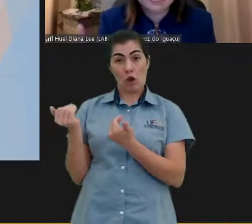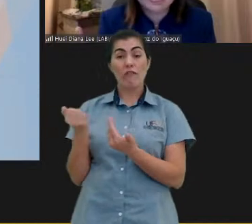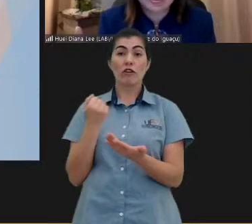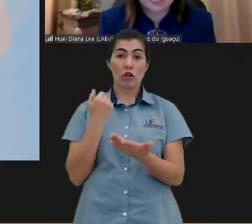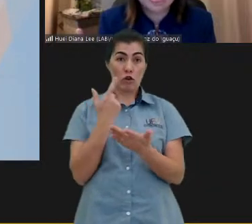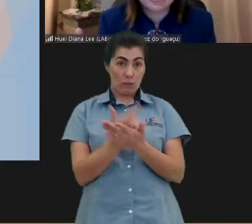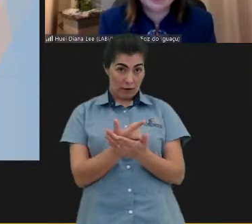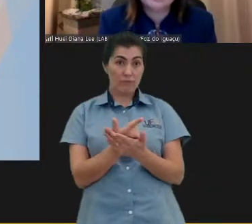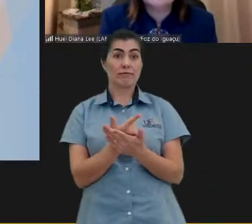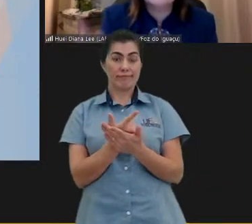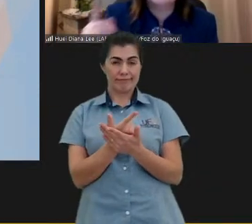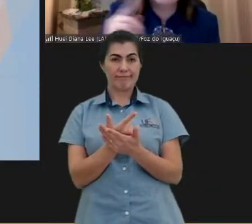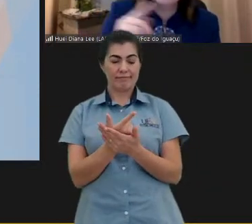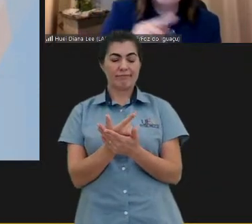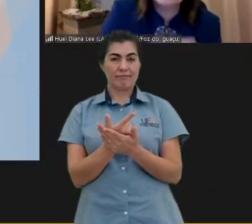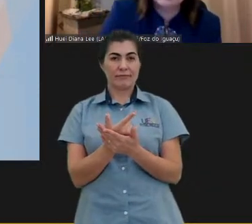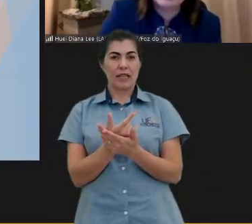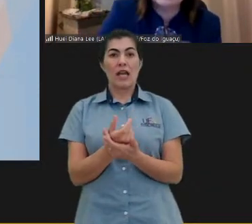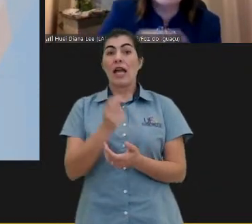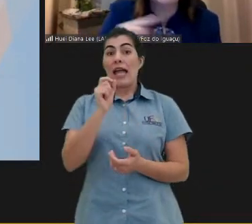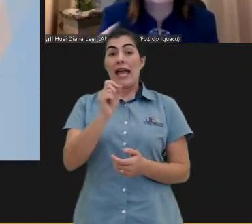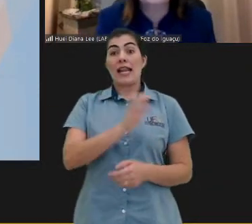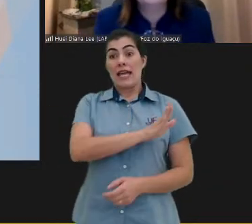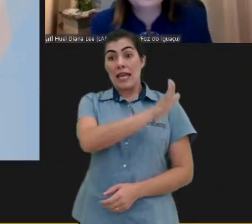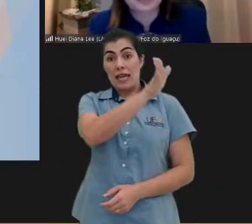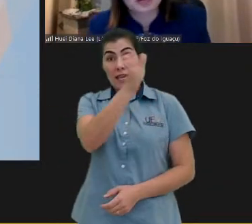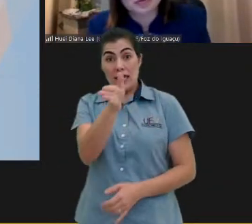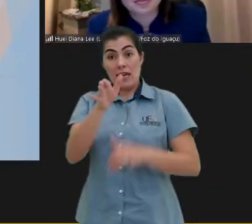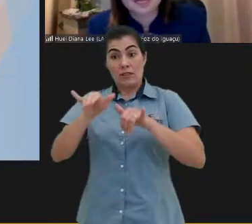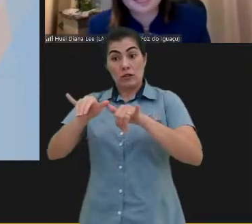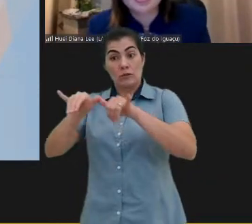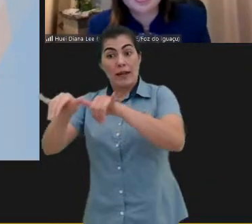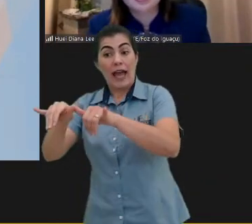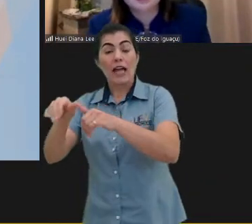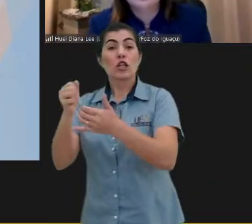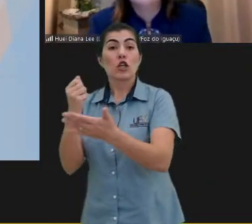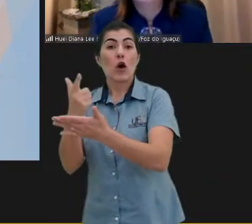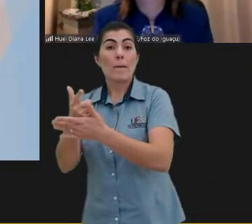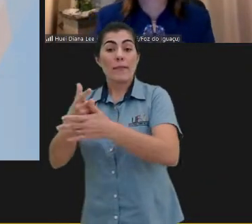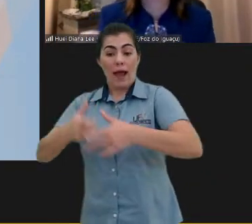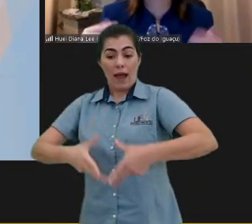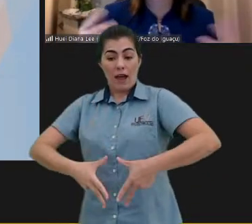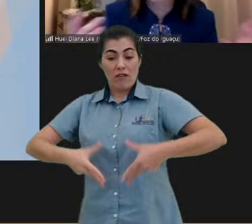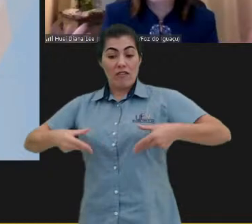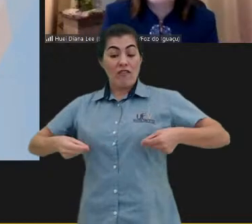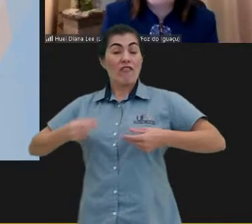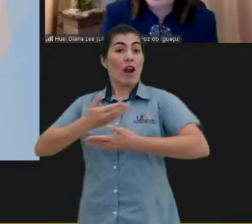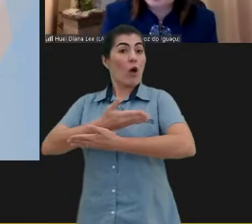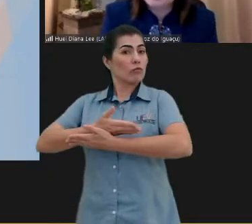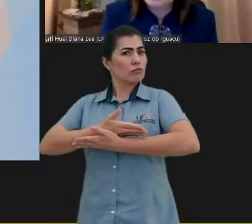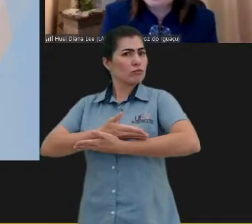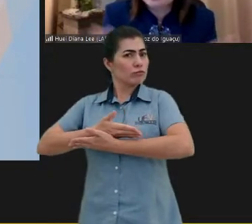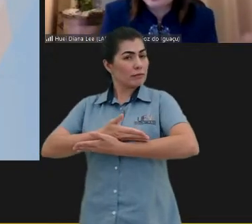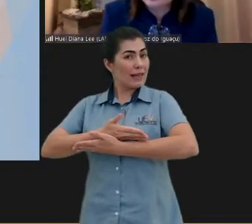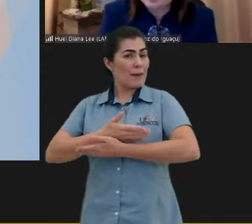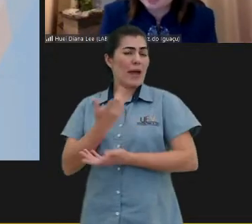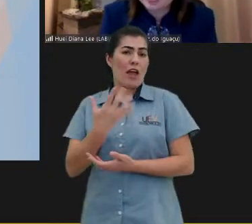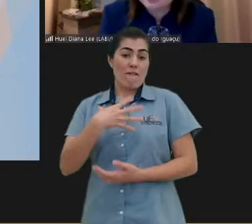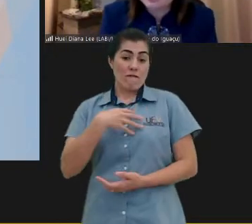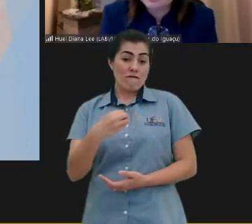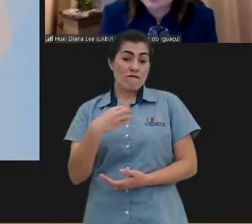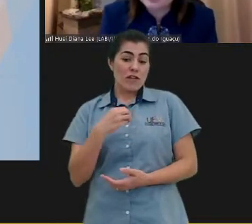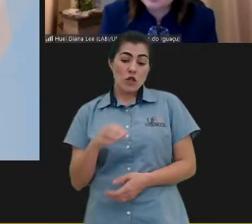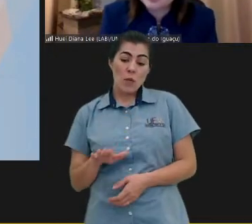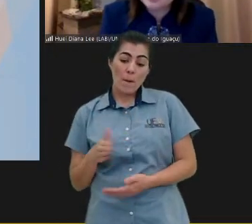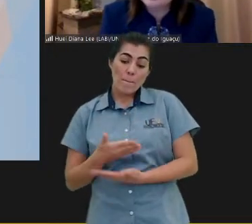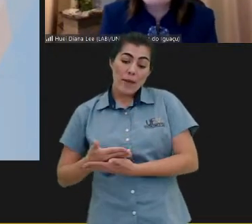Na verdade, eles tinham ido ao mercado comprar fraldas. Mas como tinham filhos pequenos, não iam sair de